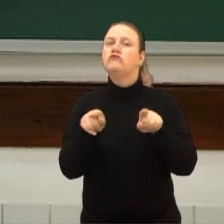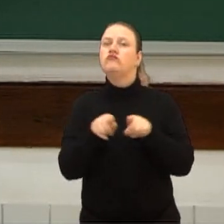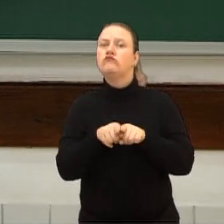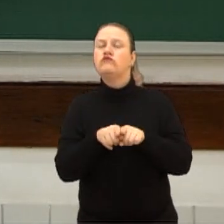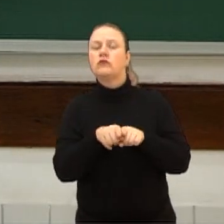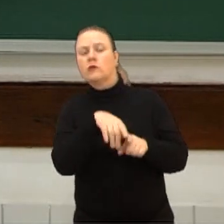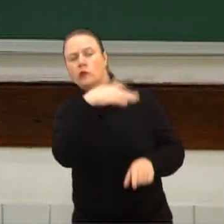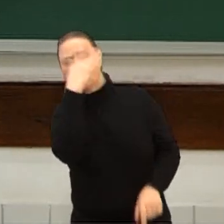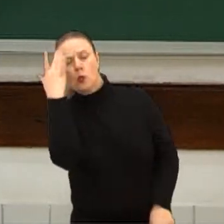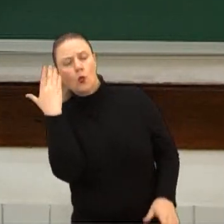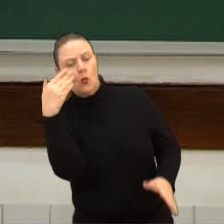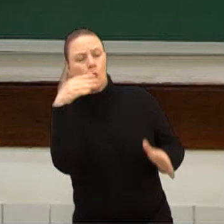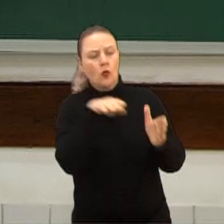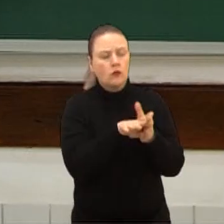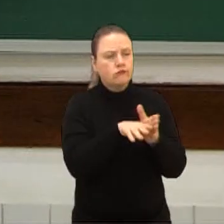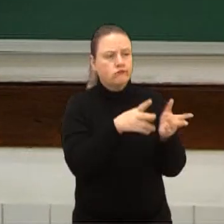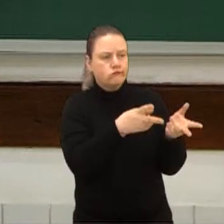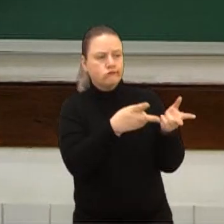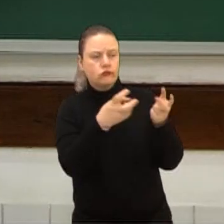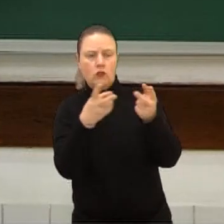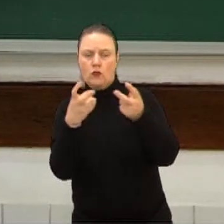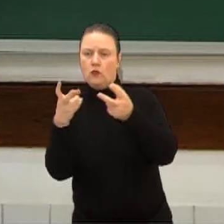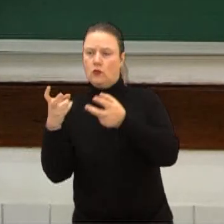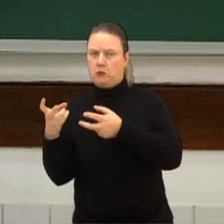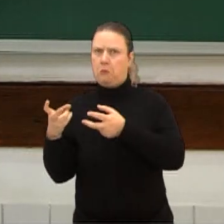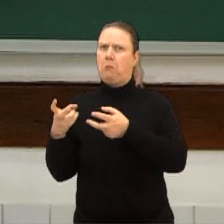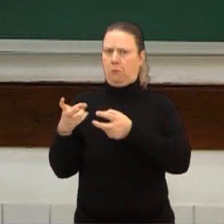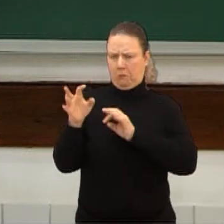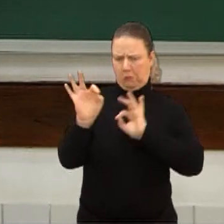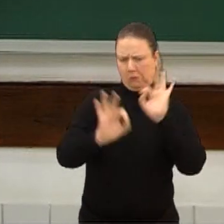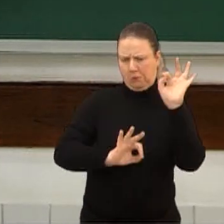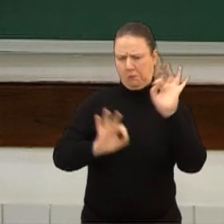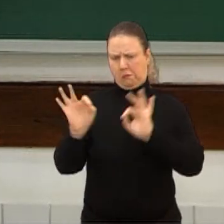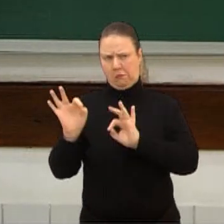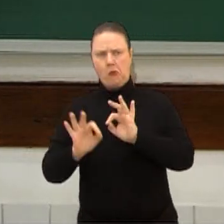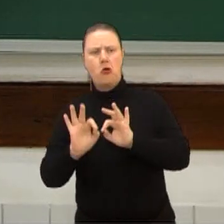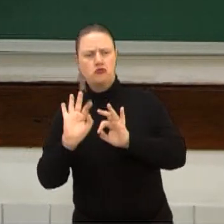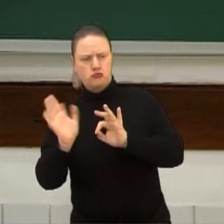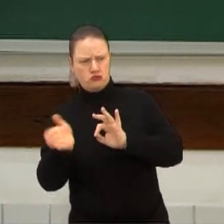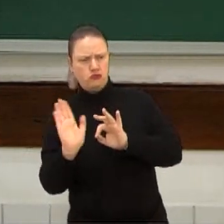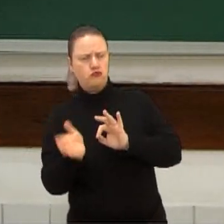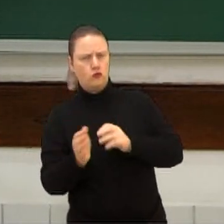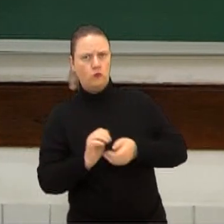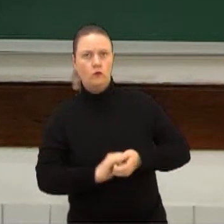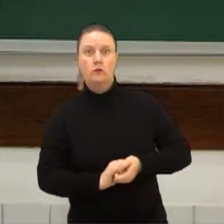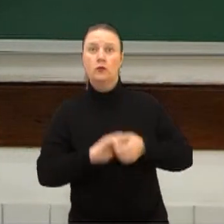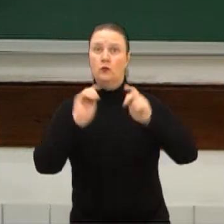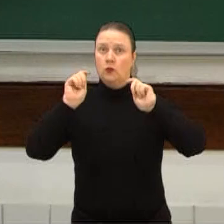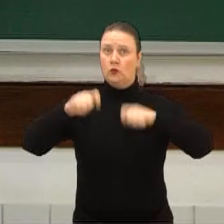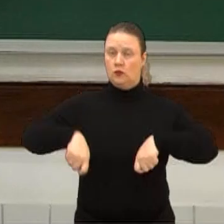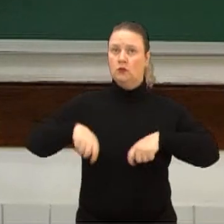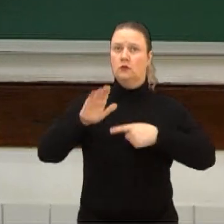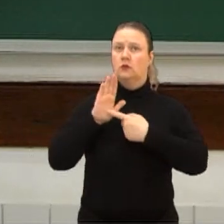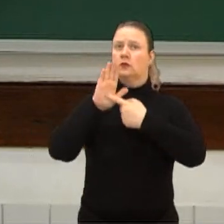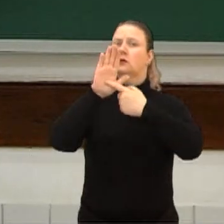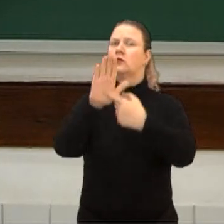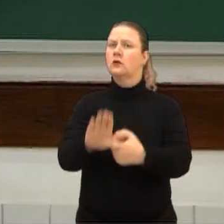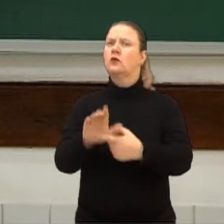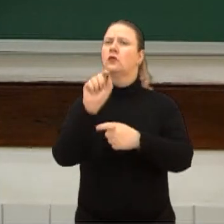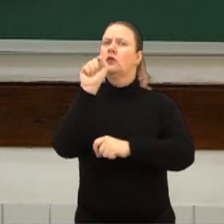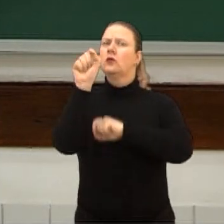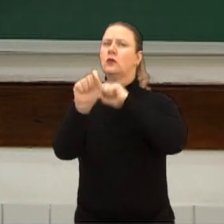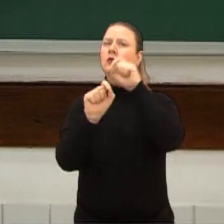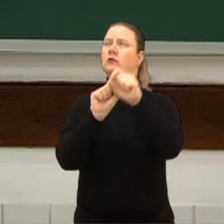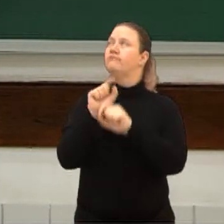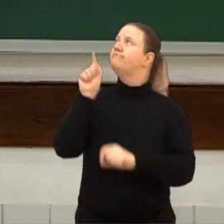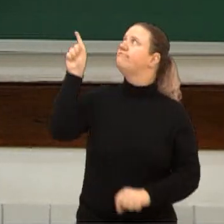chegou, percebeu uma civilização muito bem organizada. Uma que nós podemos destacar é a civilização maia,